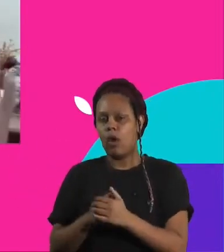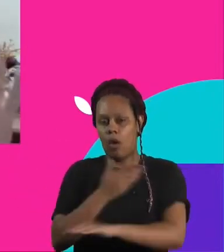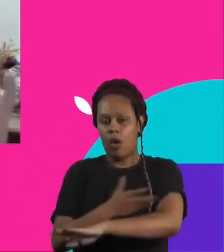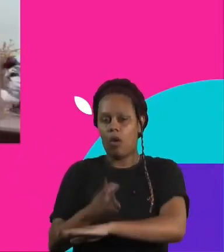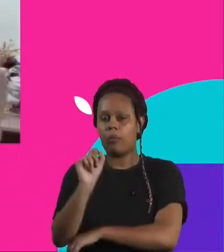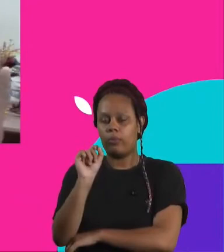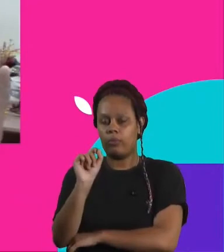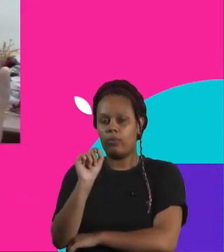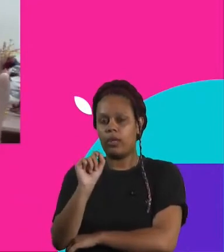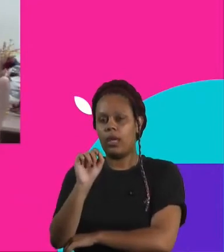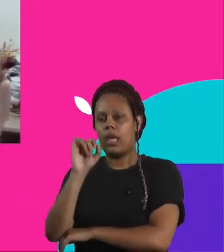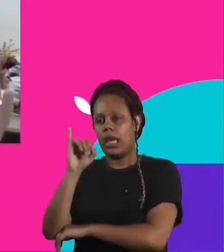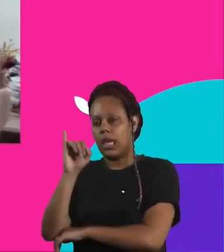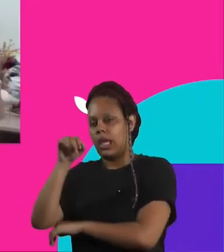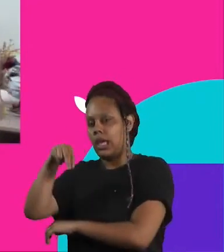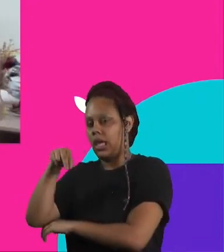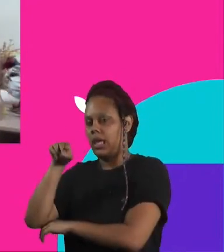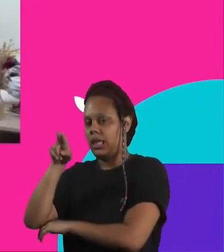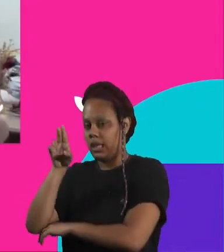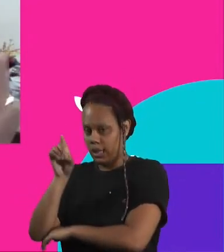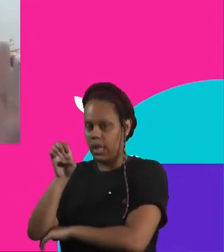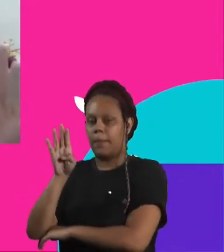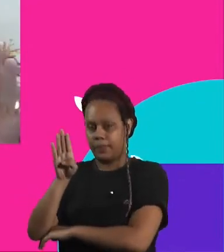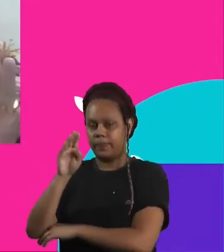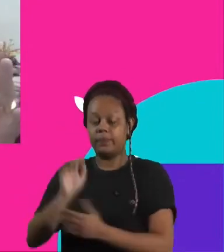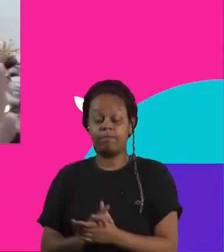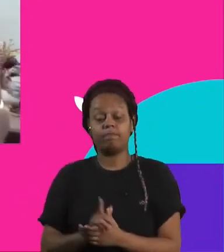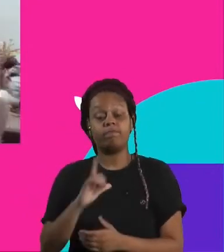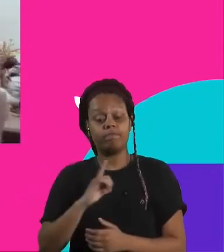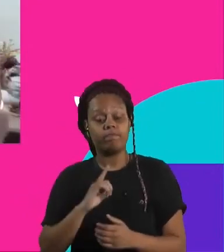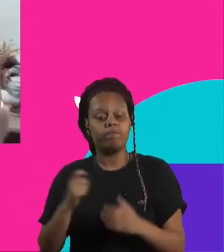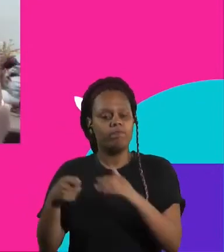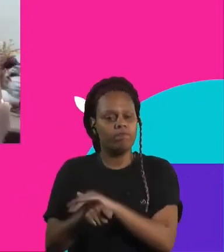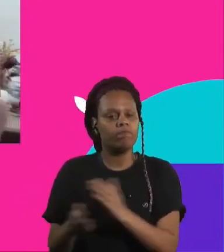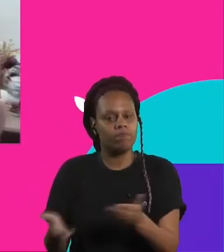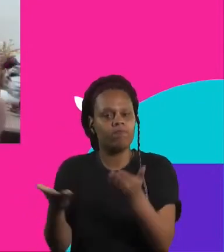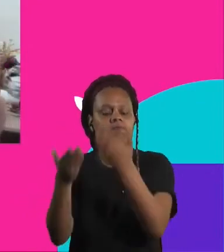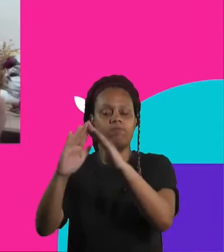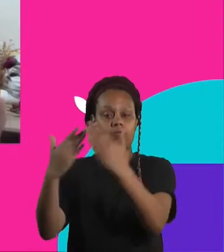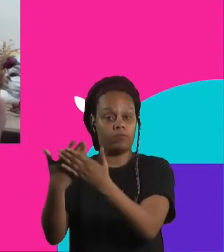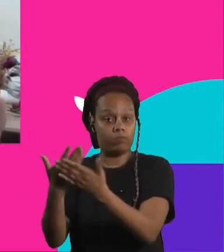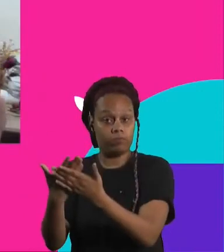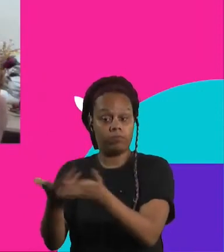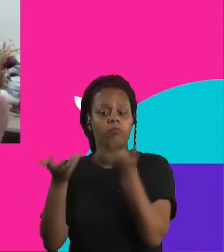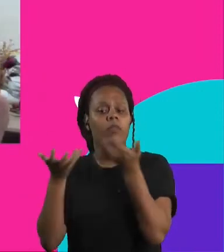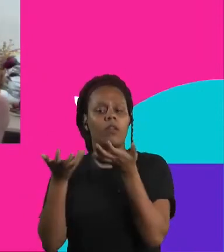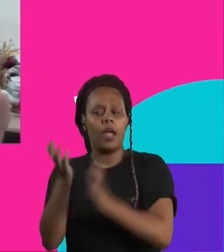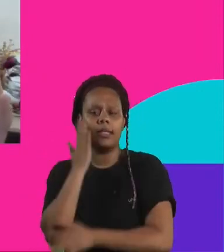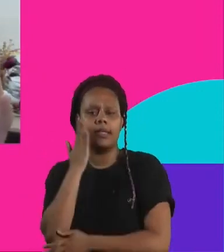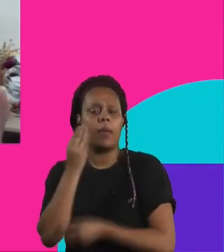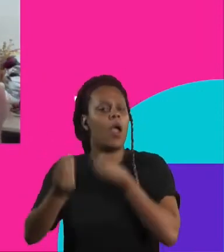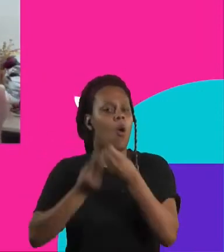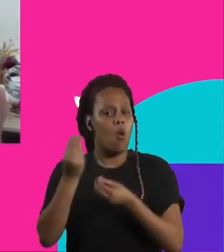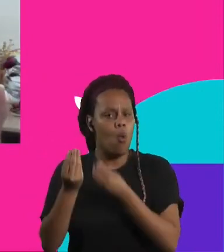projetos da área da educação, eles investem numa determinada escola, numa determinada cidade, eles querem saber quanto do IDEB